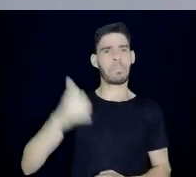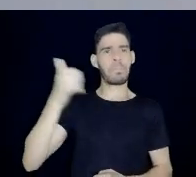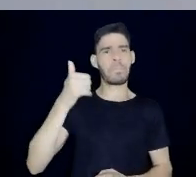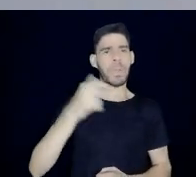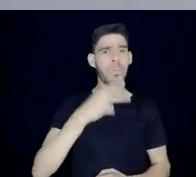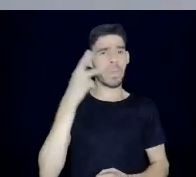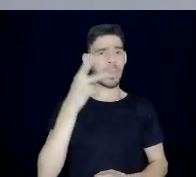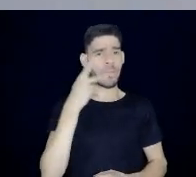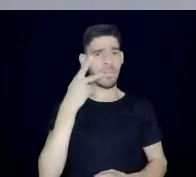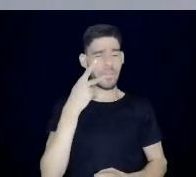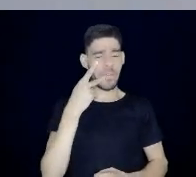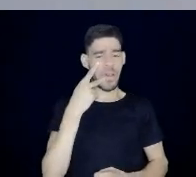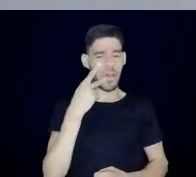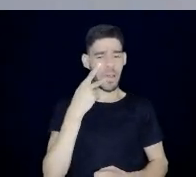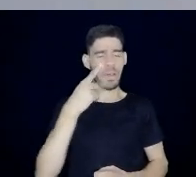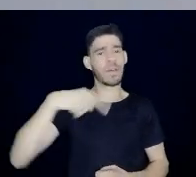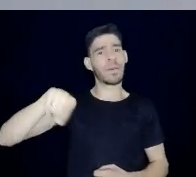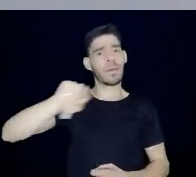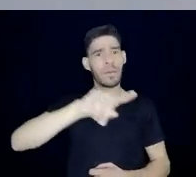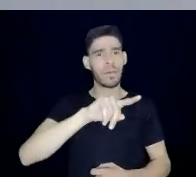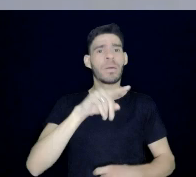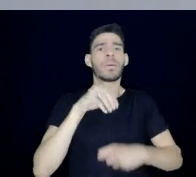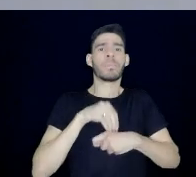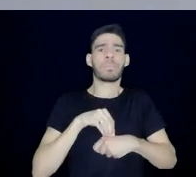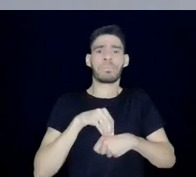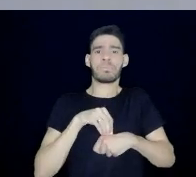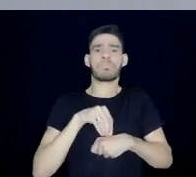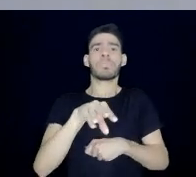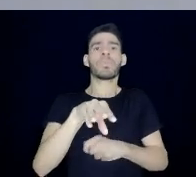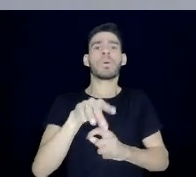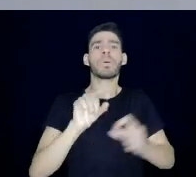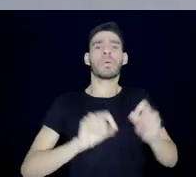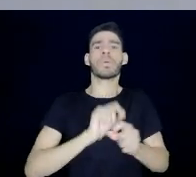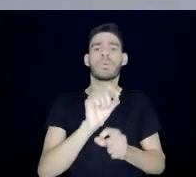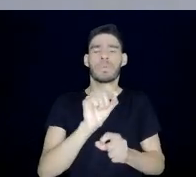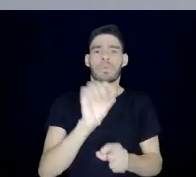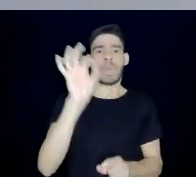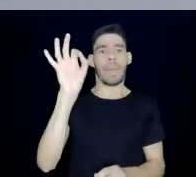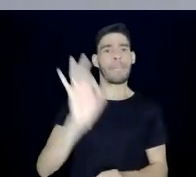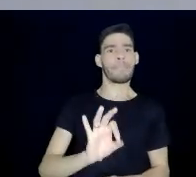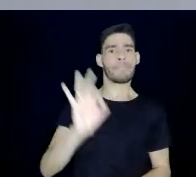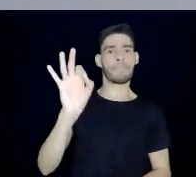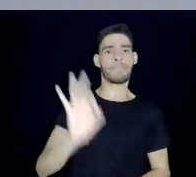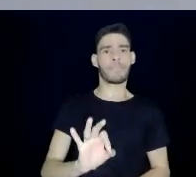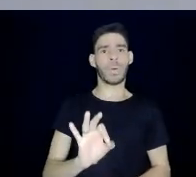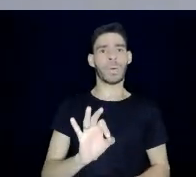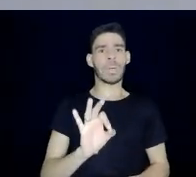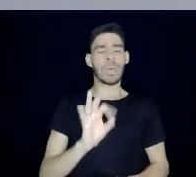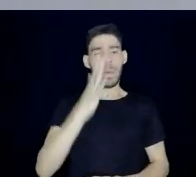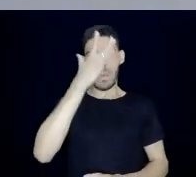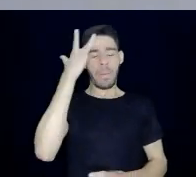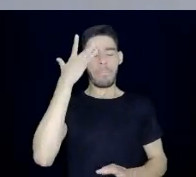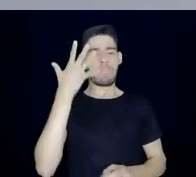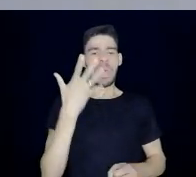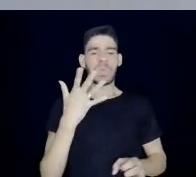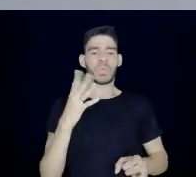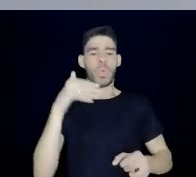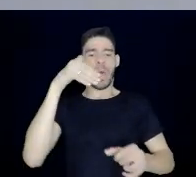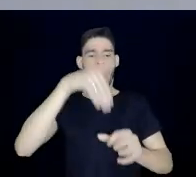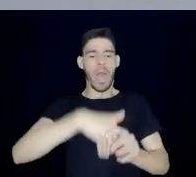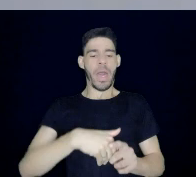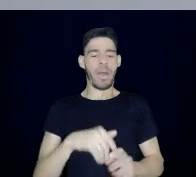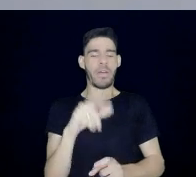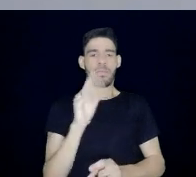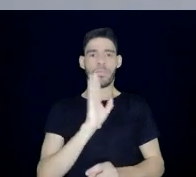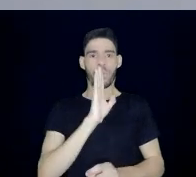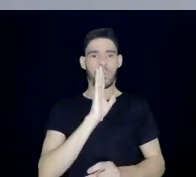primeiro comentário que eu gostaria de fazer para vocês e de dividir com vocês é o percentual de abstenção que nós tivemos nessa